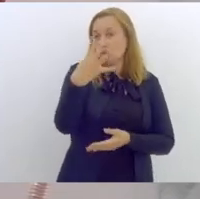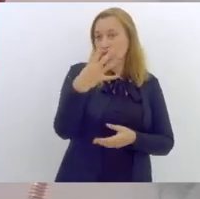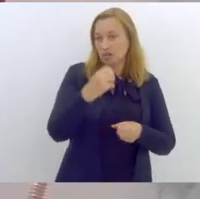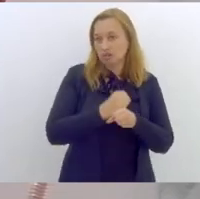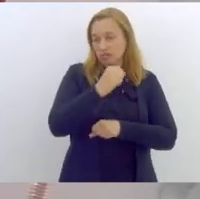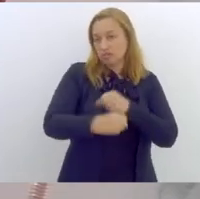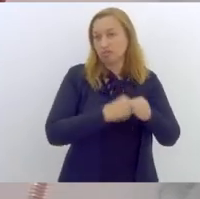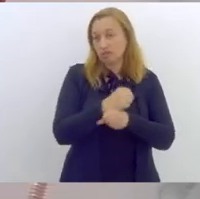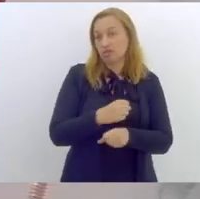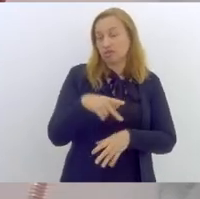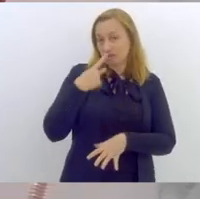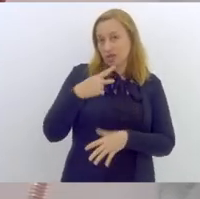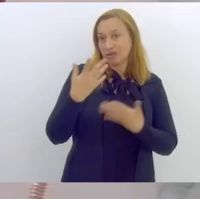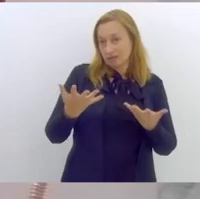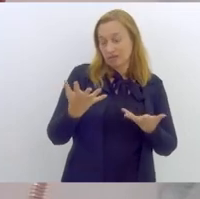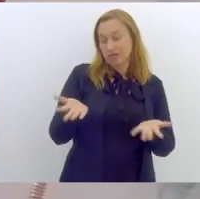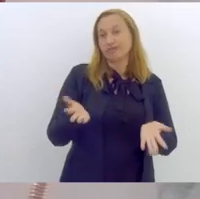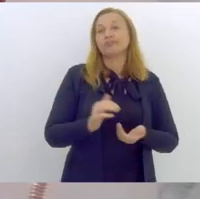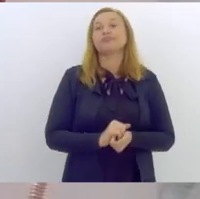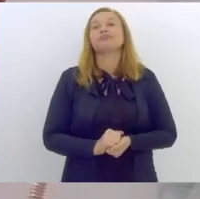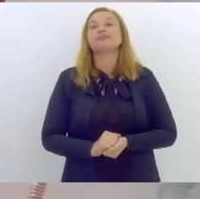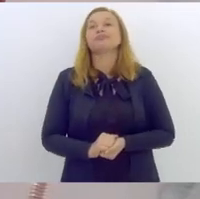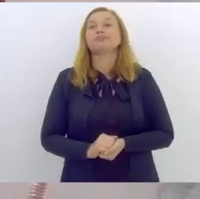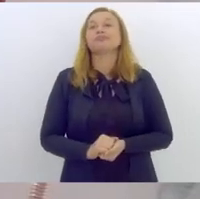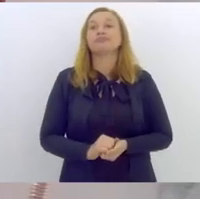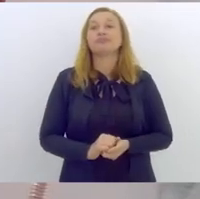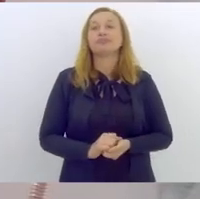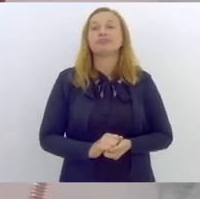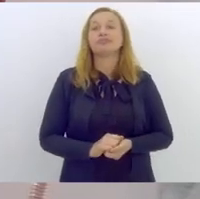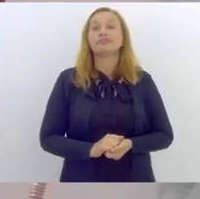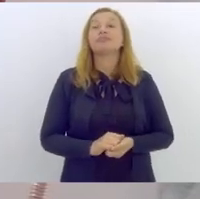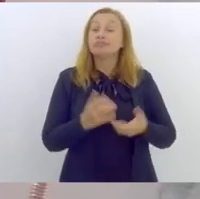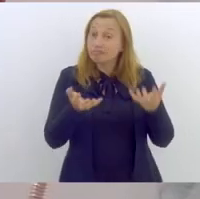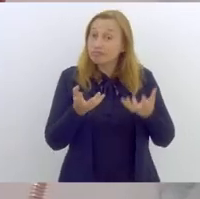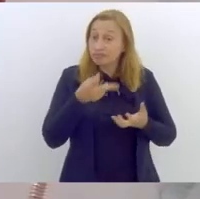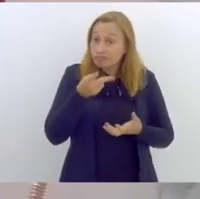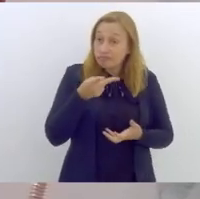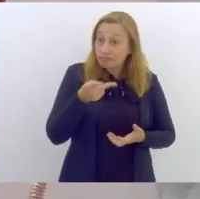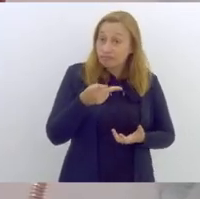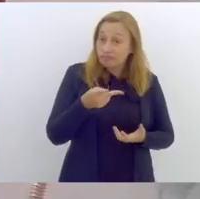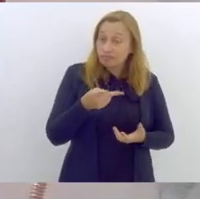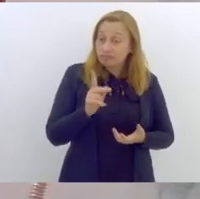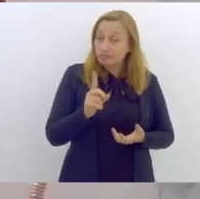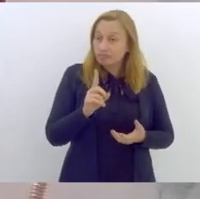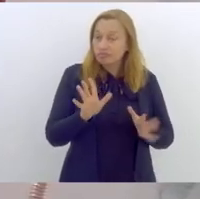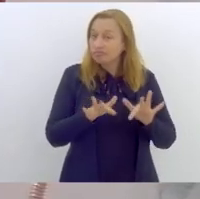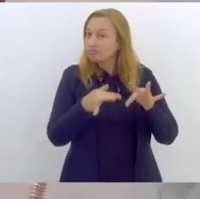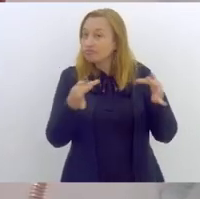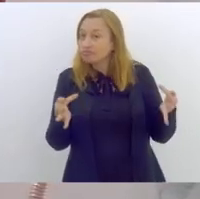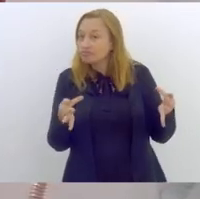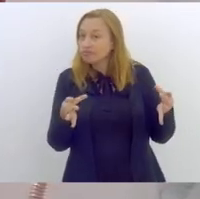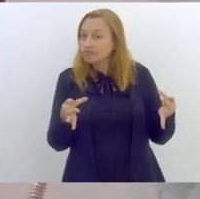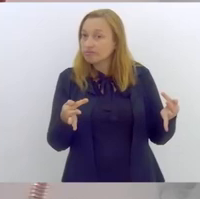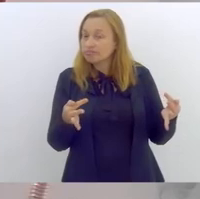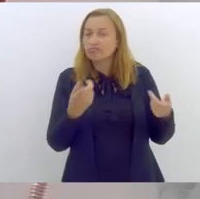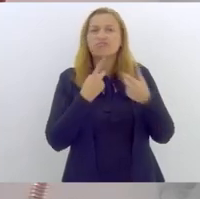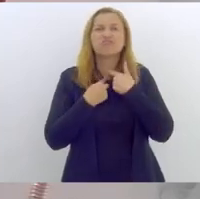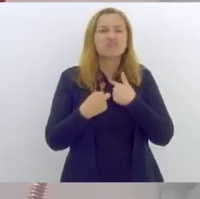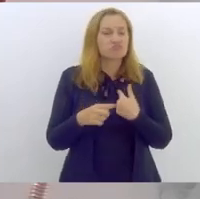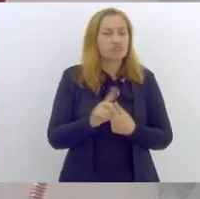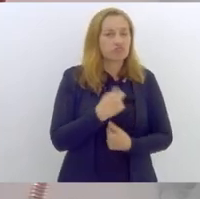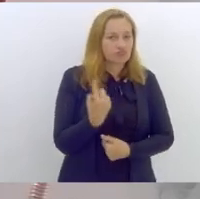eu tomei antecipando muito a papagaiada da eleição né eu quero dizer o seguinte não é simplesmente uma vontade nossa